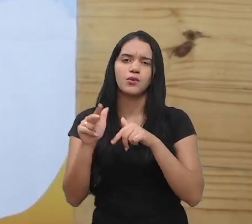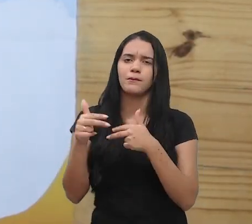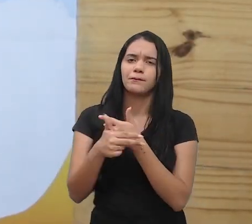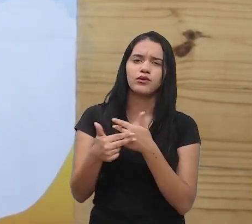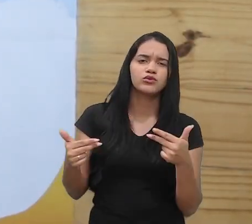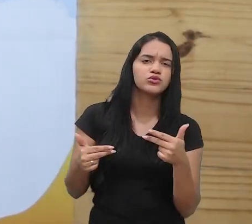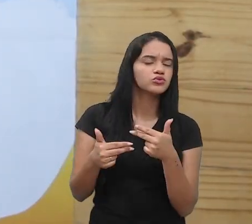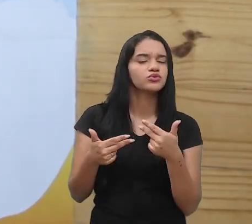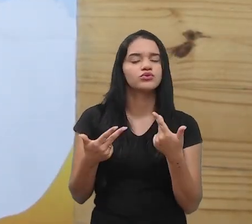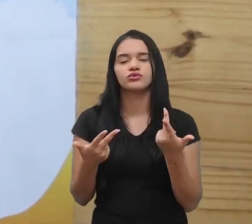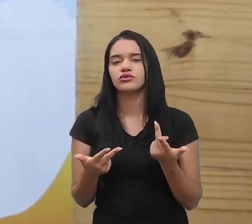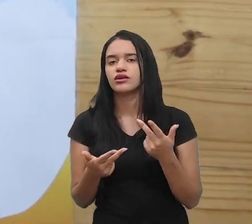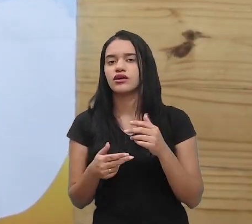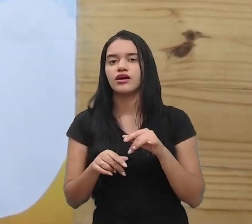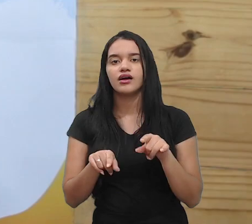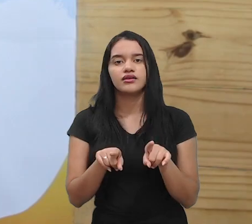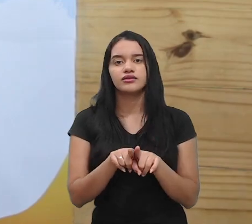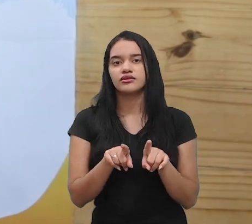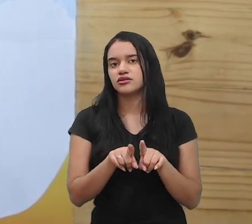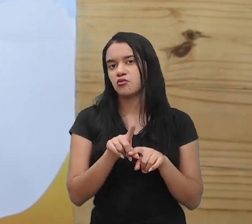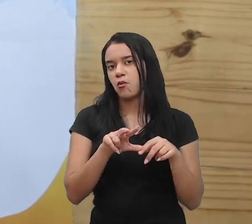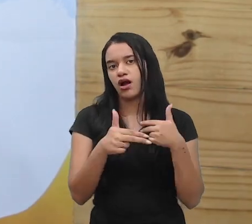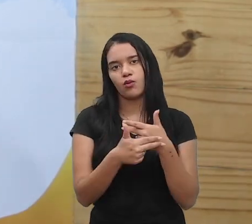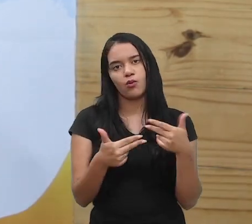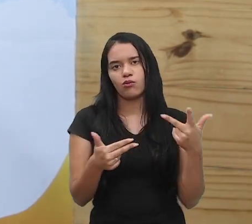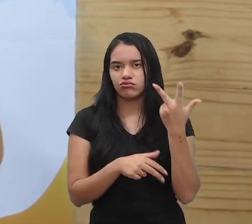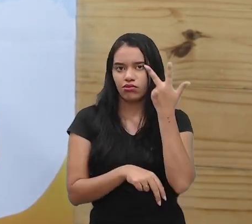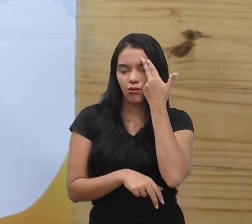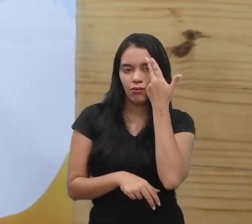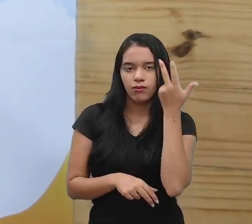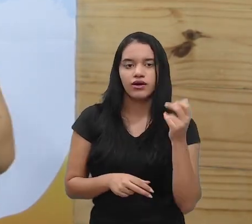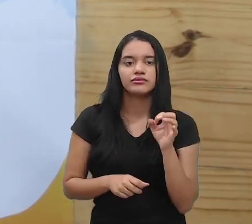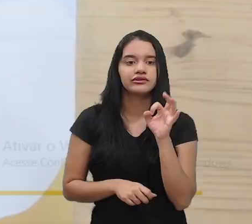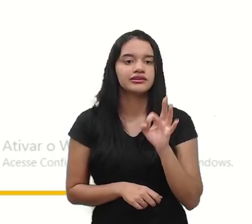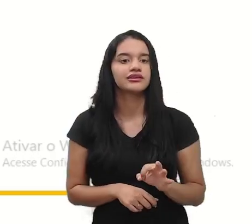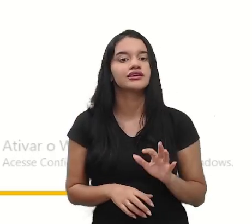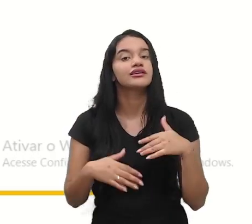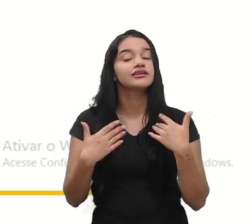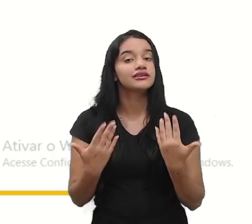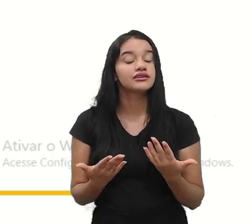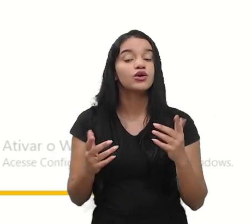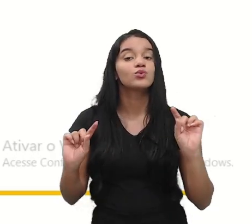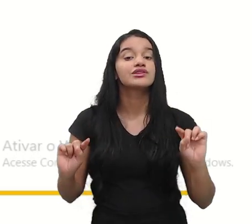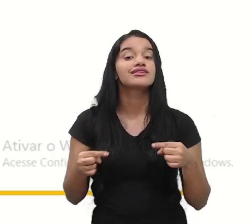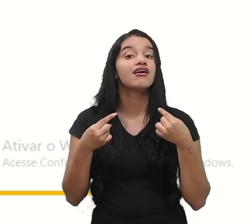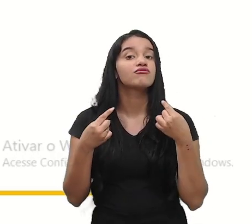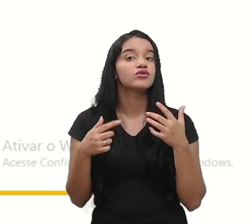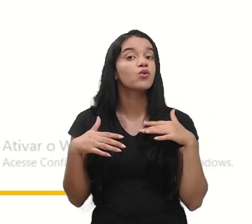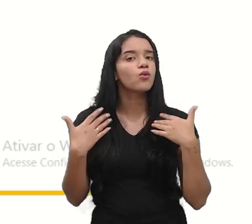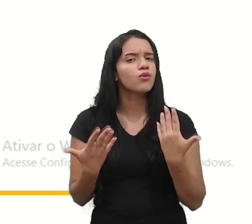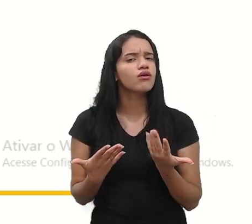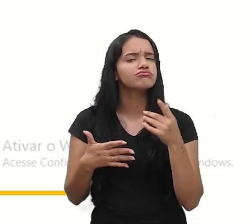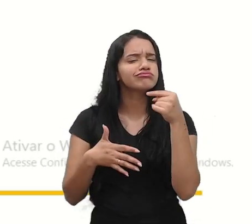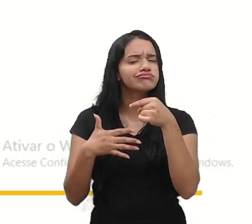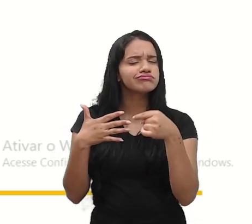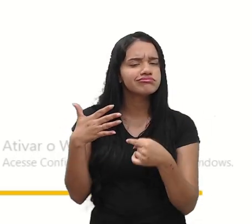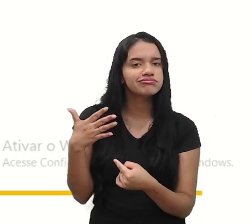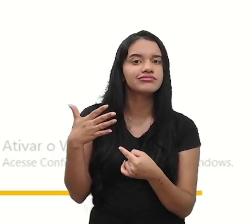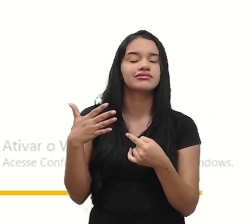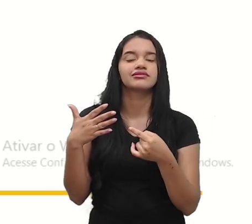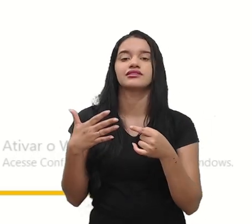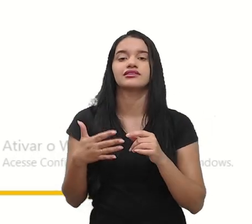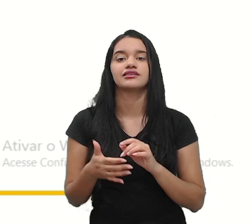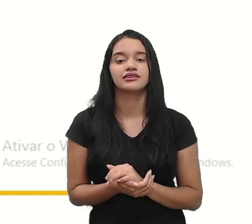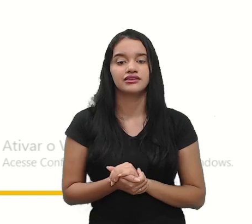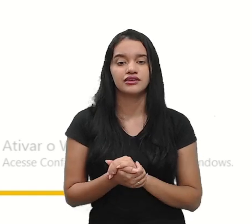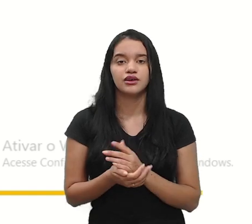algum objeto ou de alguma coisa, certo? Então, quais são os desafios e critérios